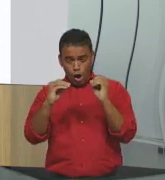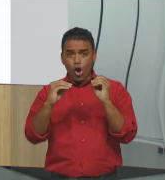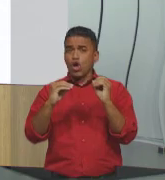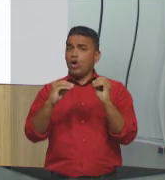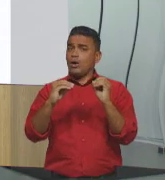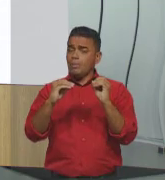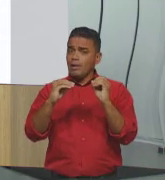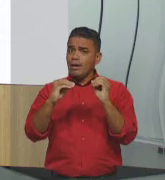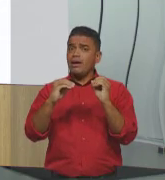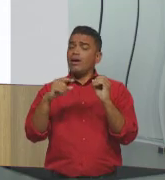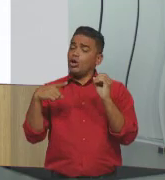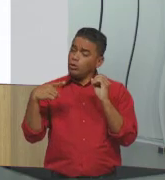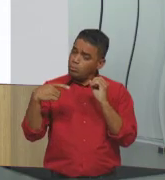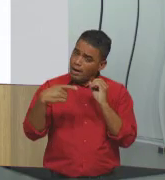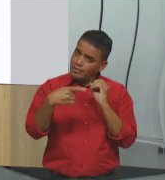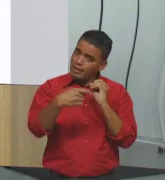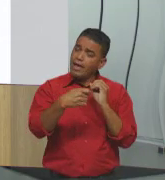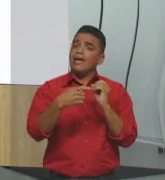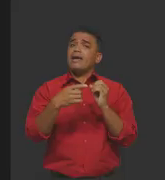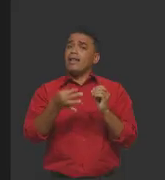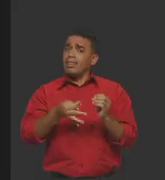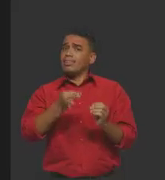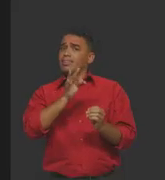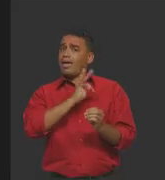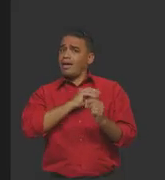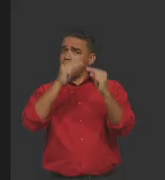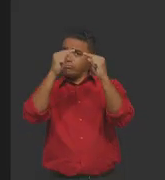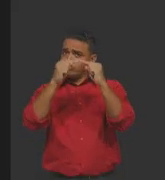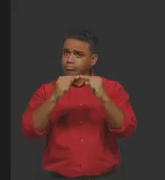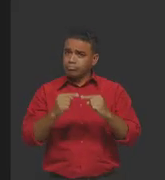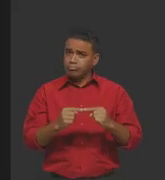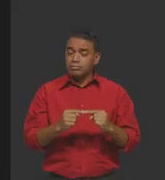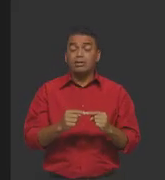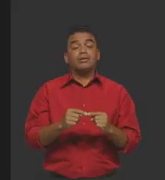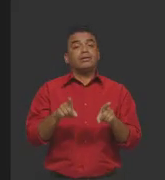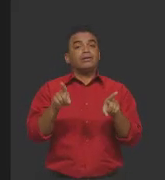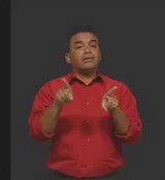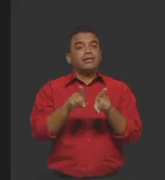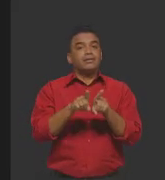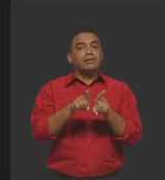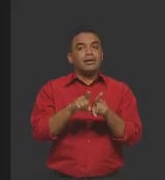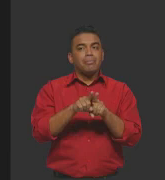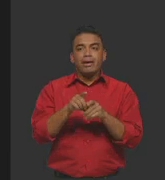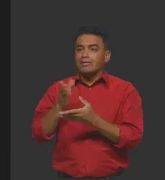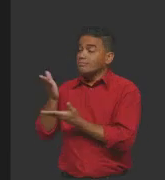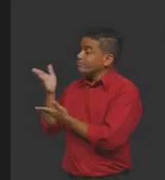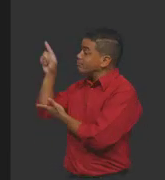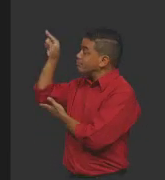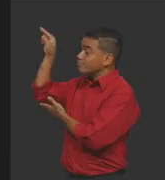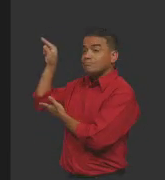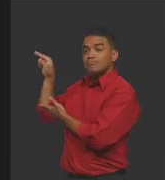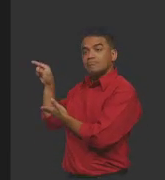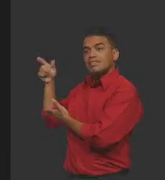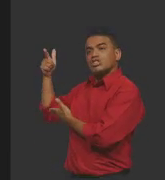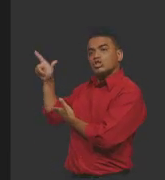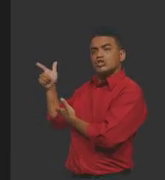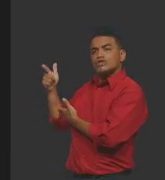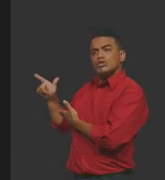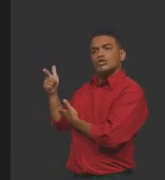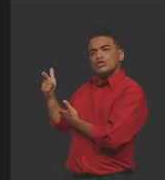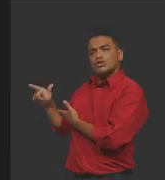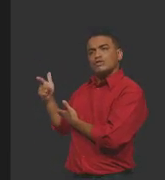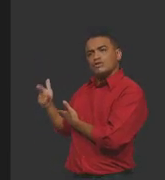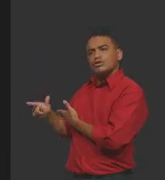bactérias com a técnica do DNA recombinante e aqui utilizando então ciclos repetitivos, que são a técnica